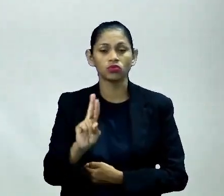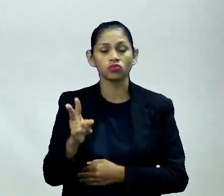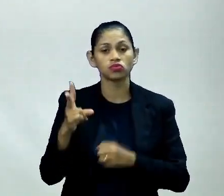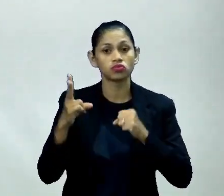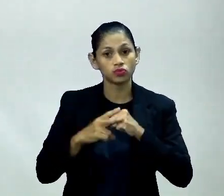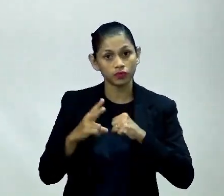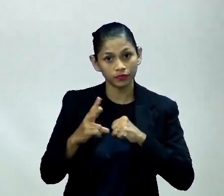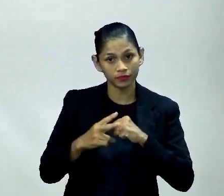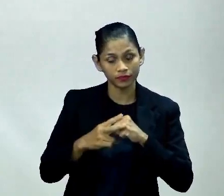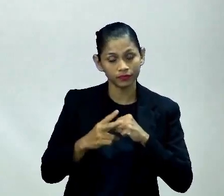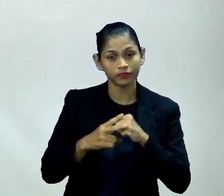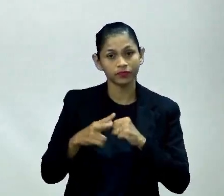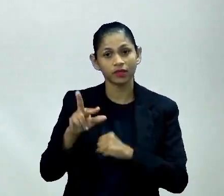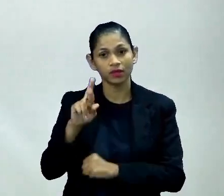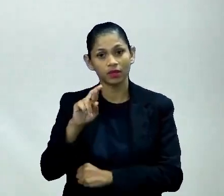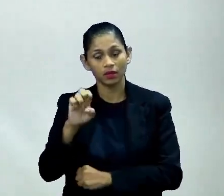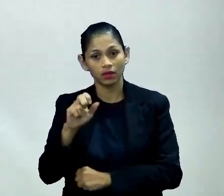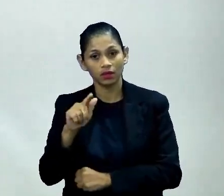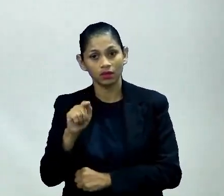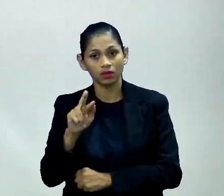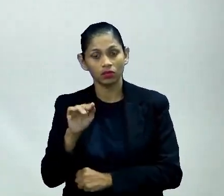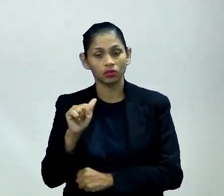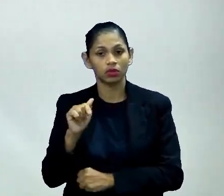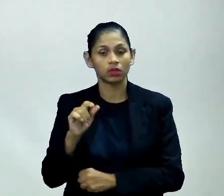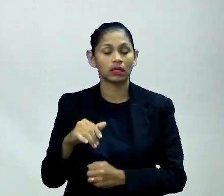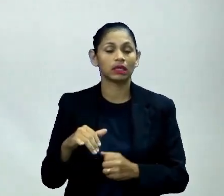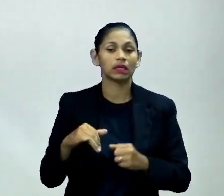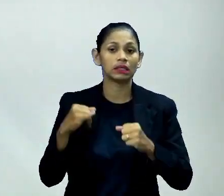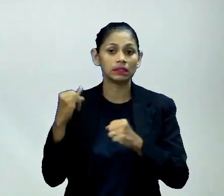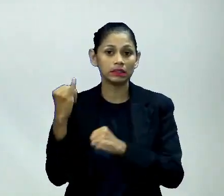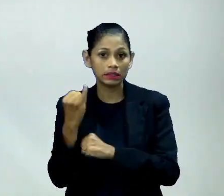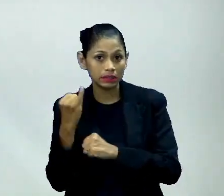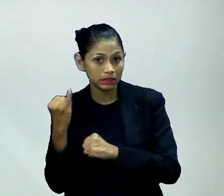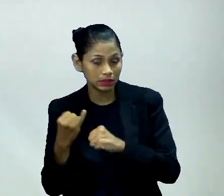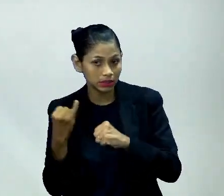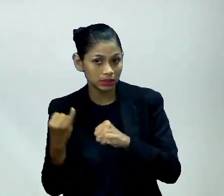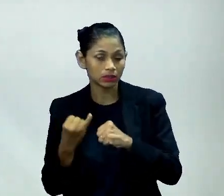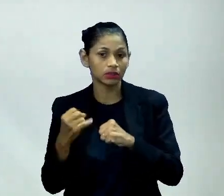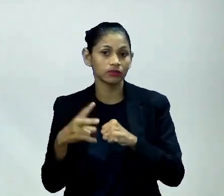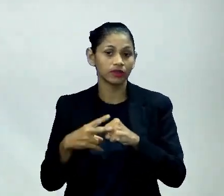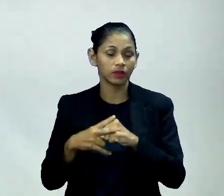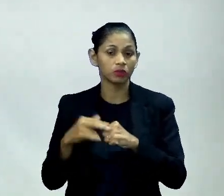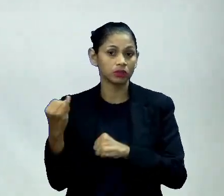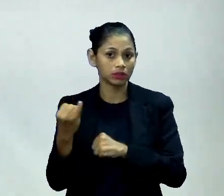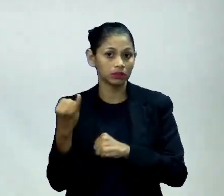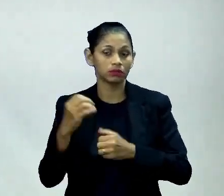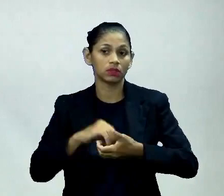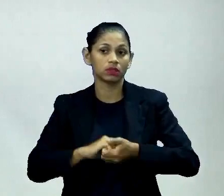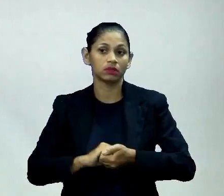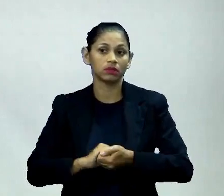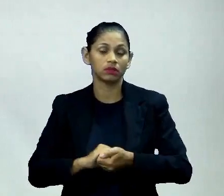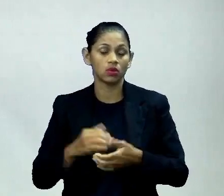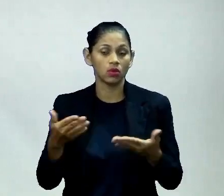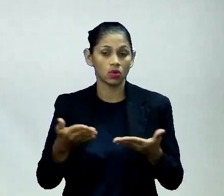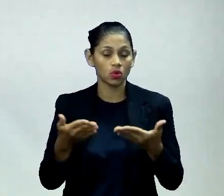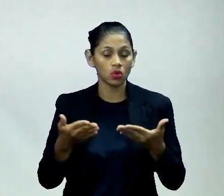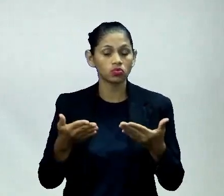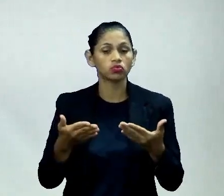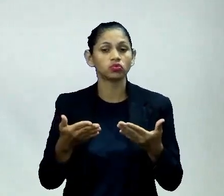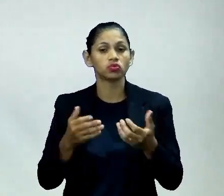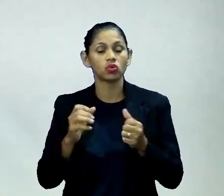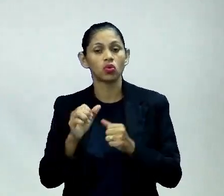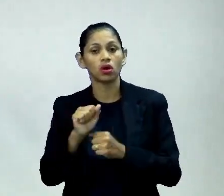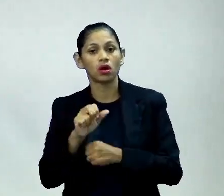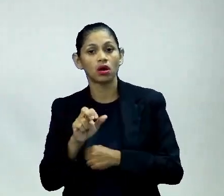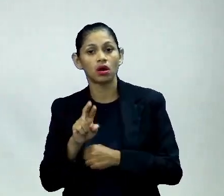verbos regulares e irregulares. E na aula de hoje, vocês viram auxiliar, né, na forma